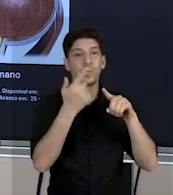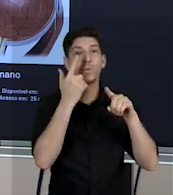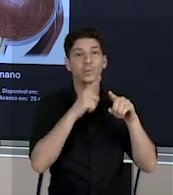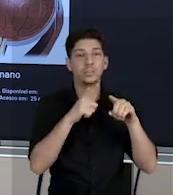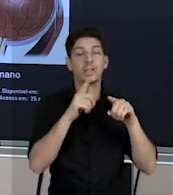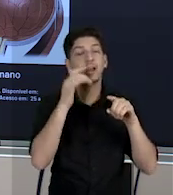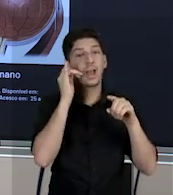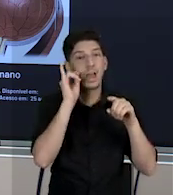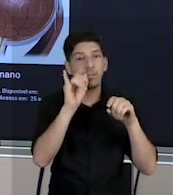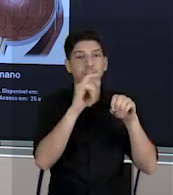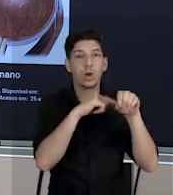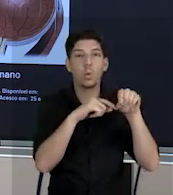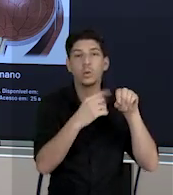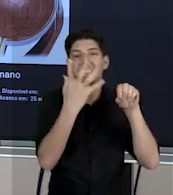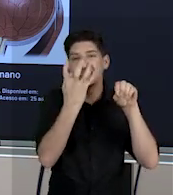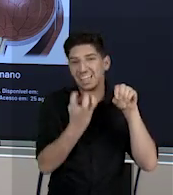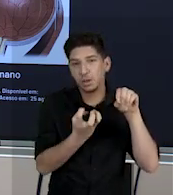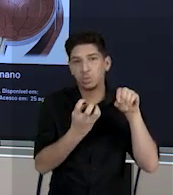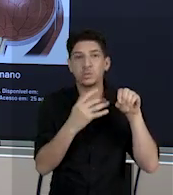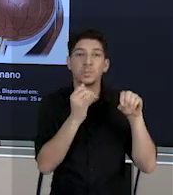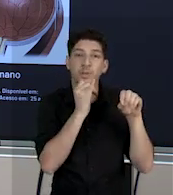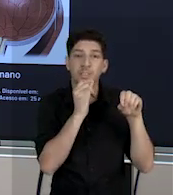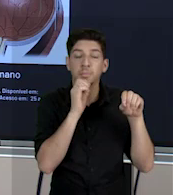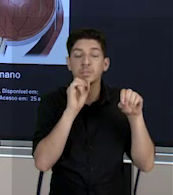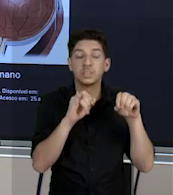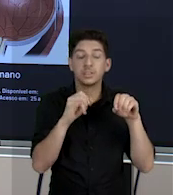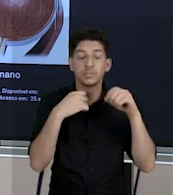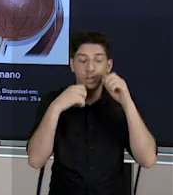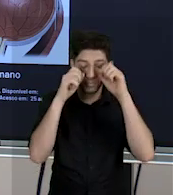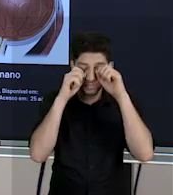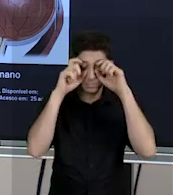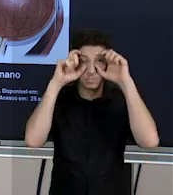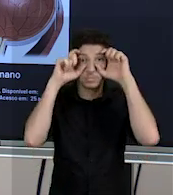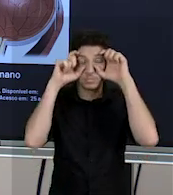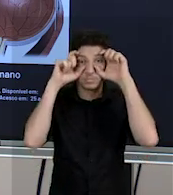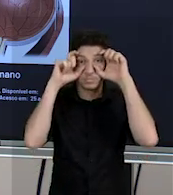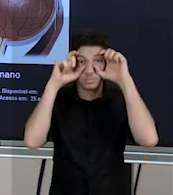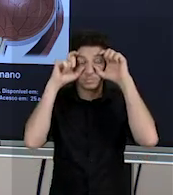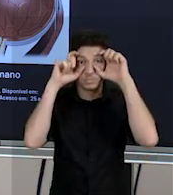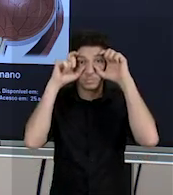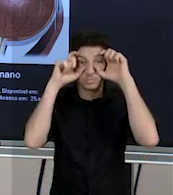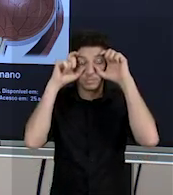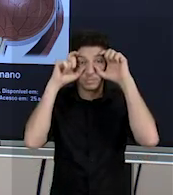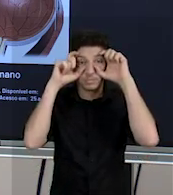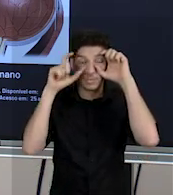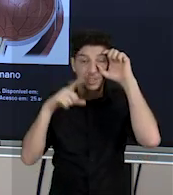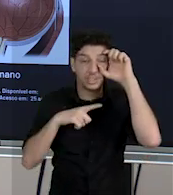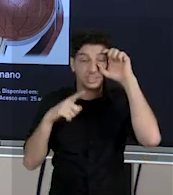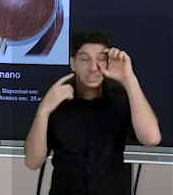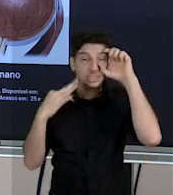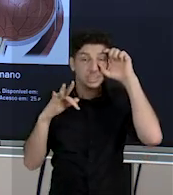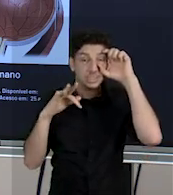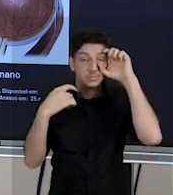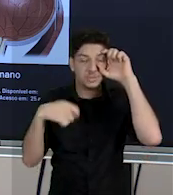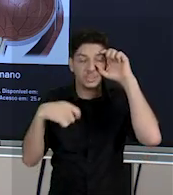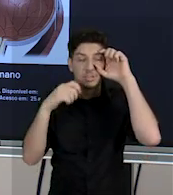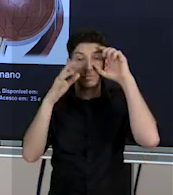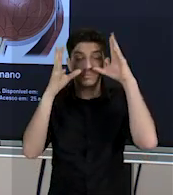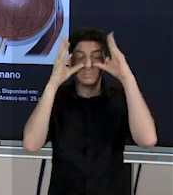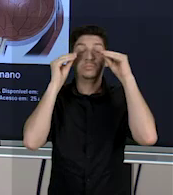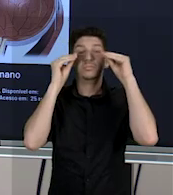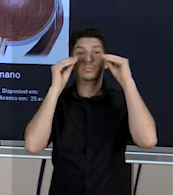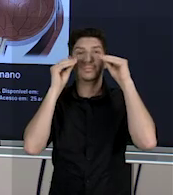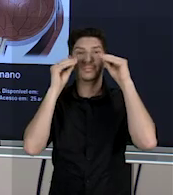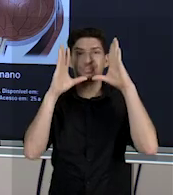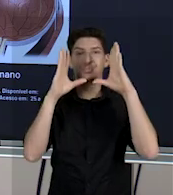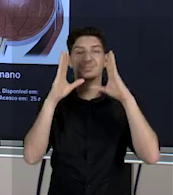muito secos. Então, se eu ficar muito tempo com os olhos abertos aqui, vai chegar um momento de tamanha irritação que eu vou ter que fechá-los. E a